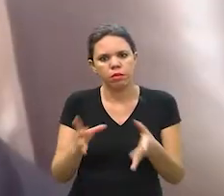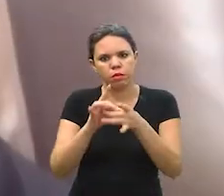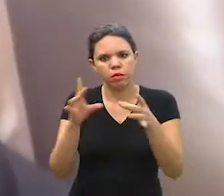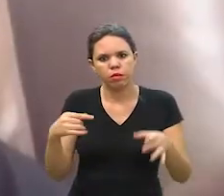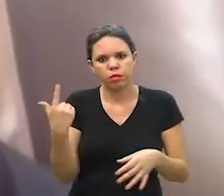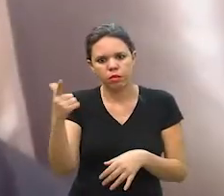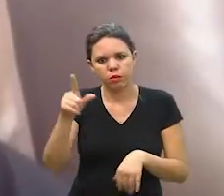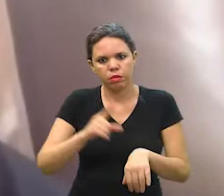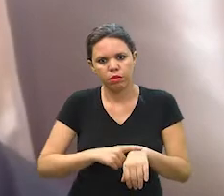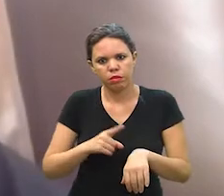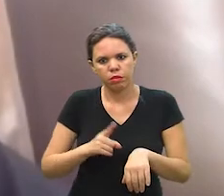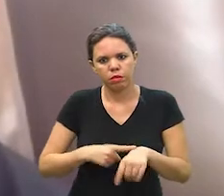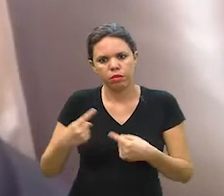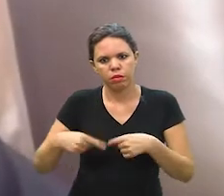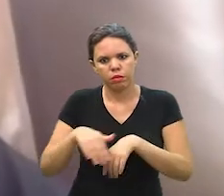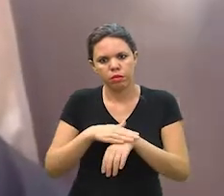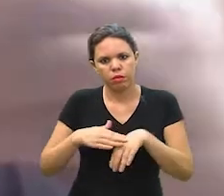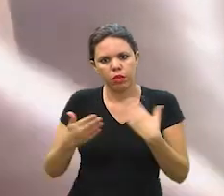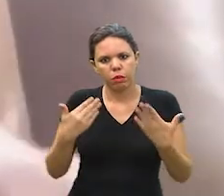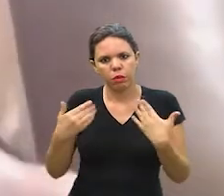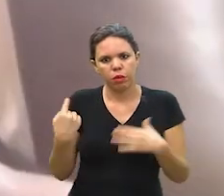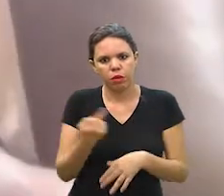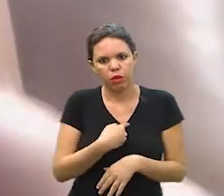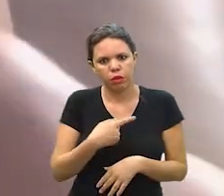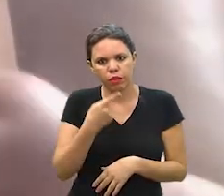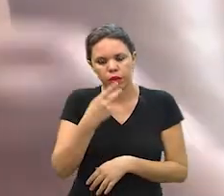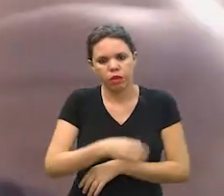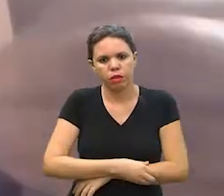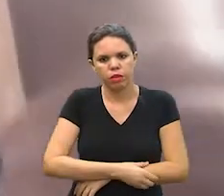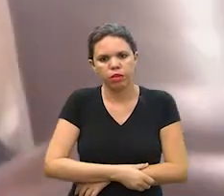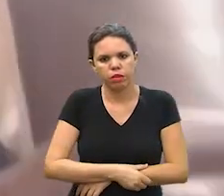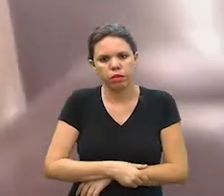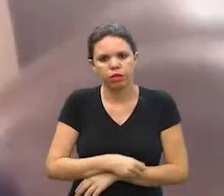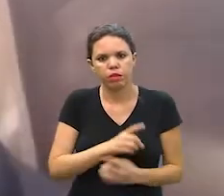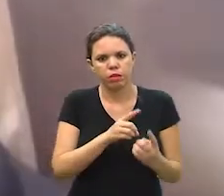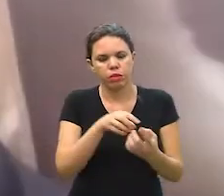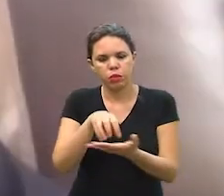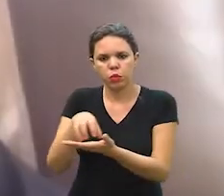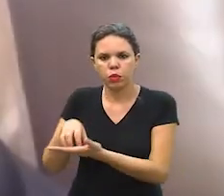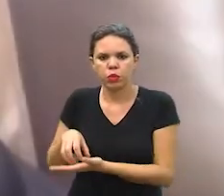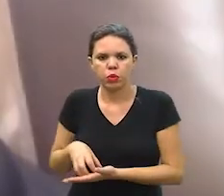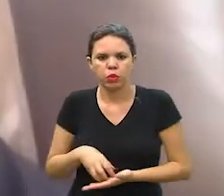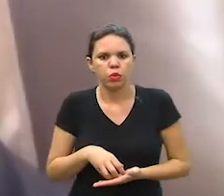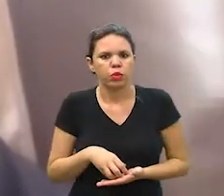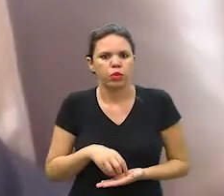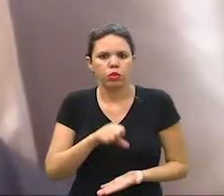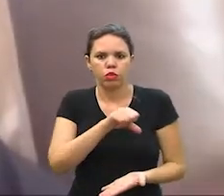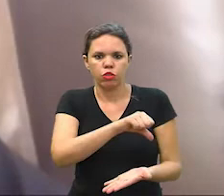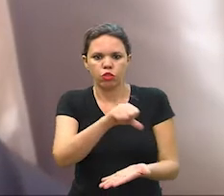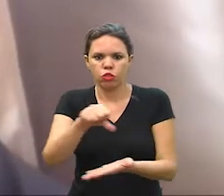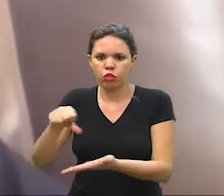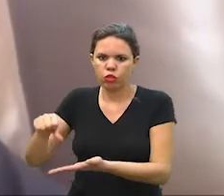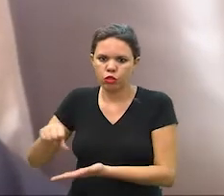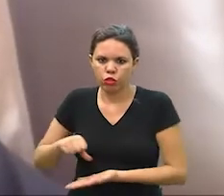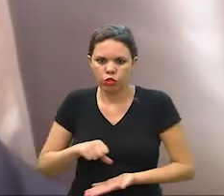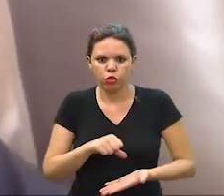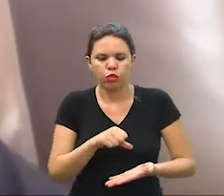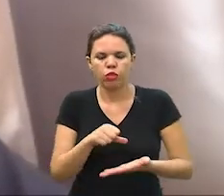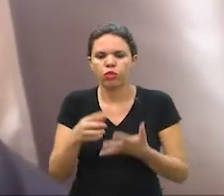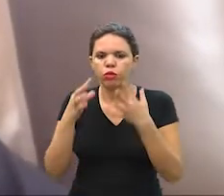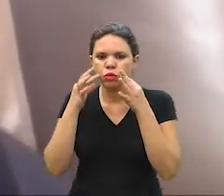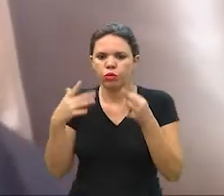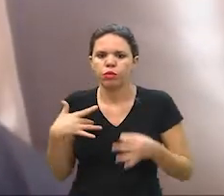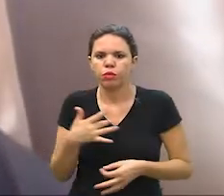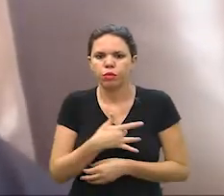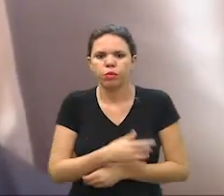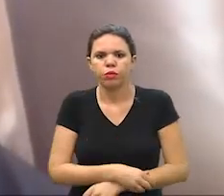para, num outro momento, discutir o que nós chamamos de rede de atenção regional, rede regional de atenção à